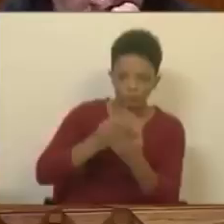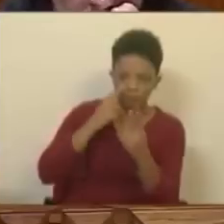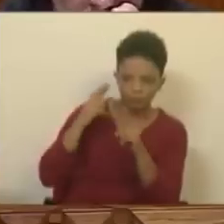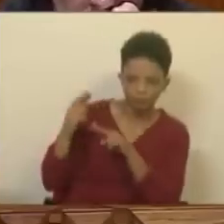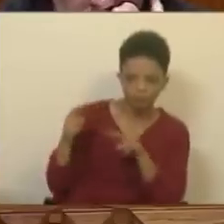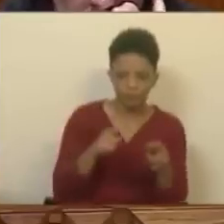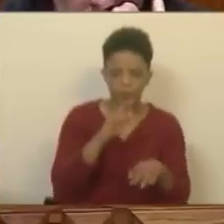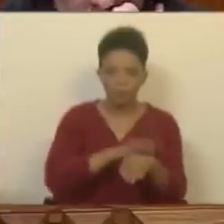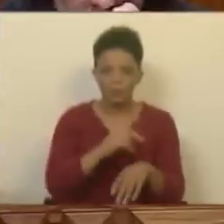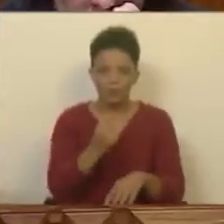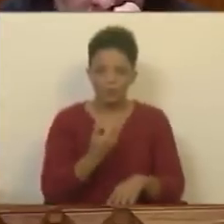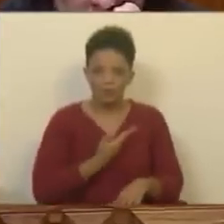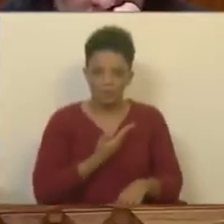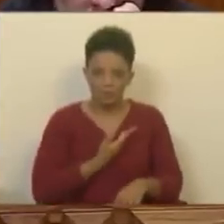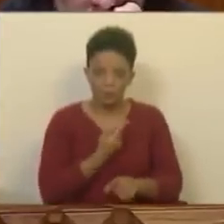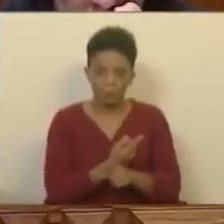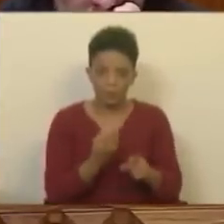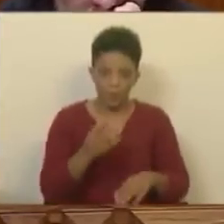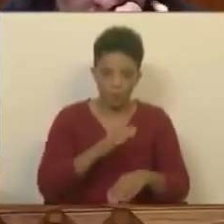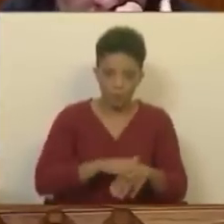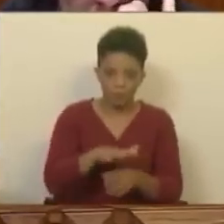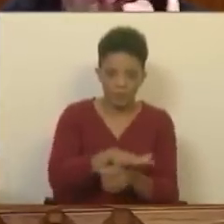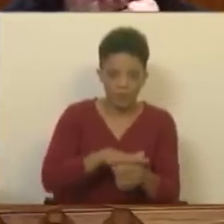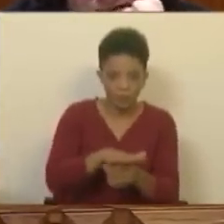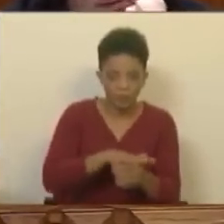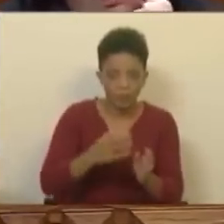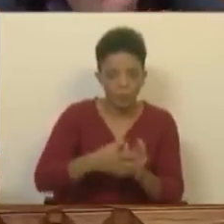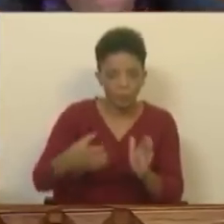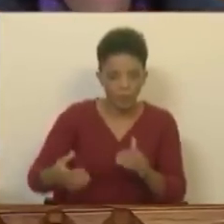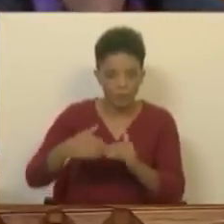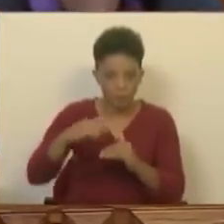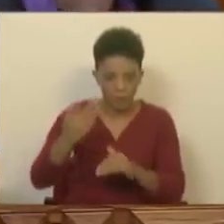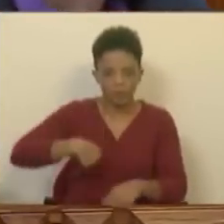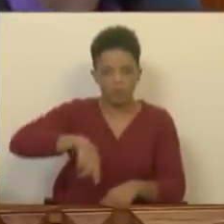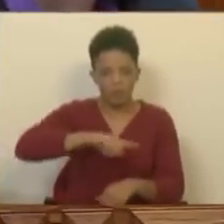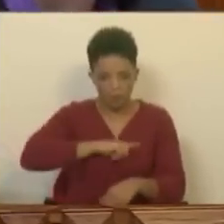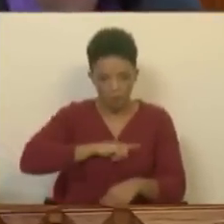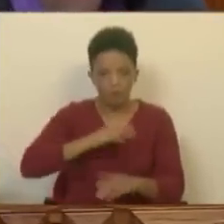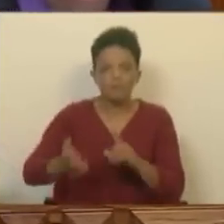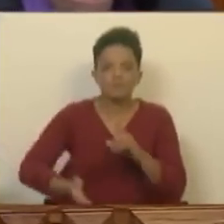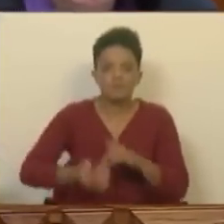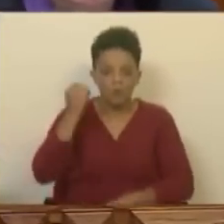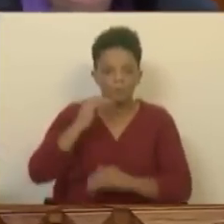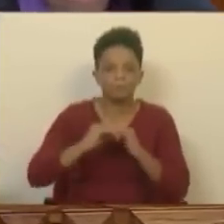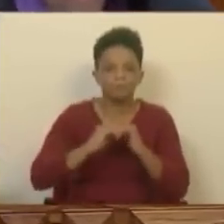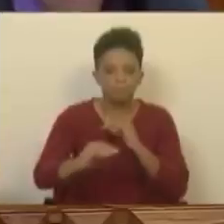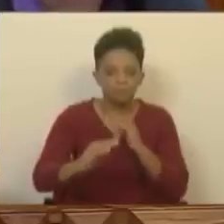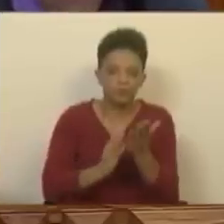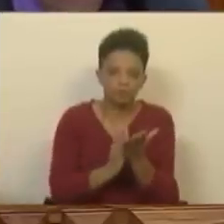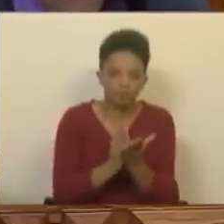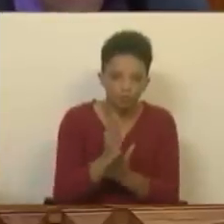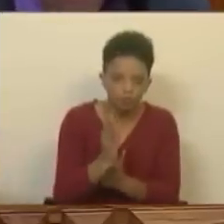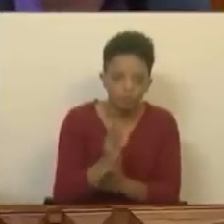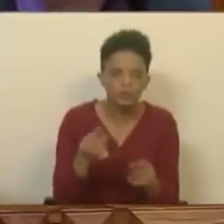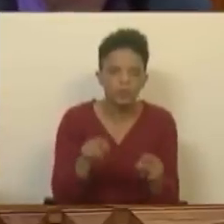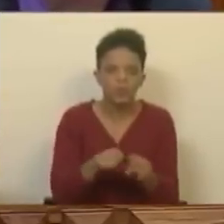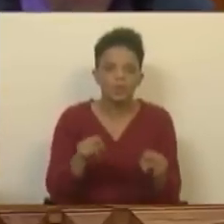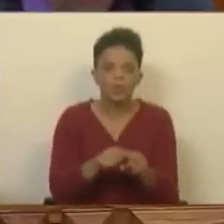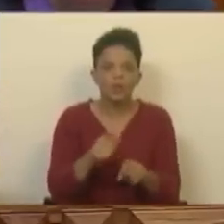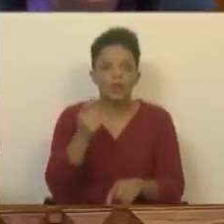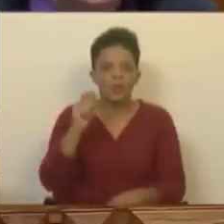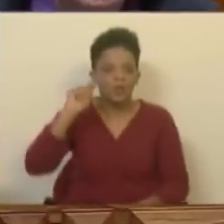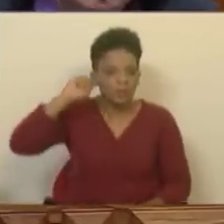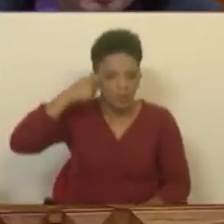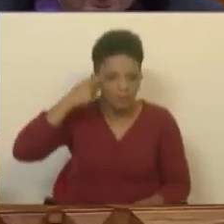resulta do facto mesmo nas situações mais críticas nós temos conseguido manter uma trajetória de pressão do